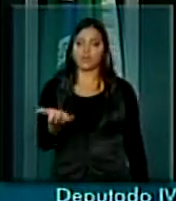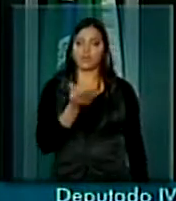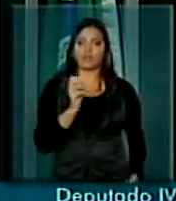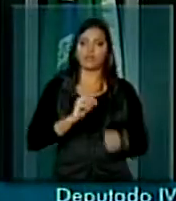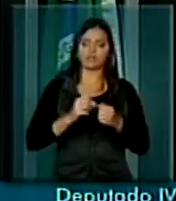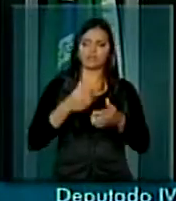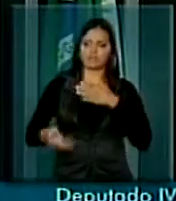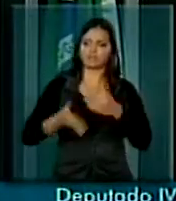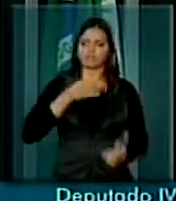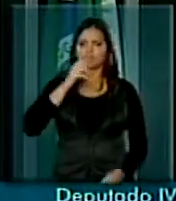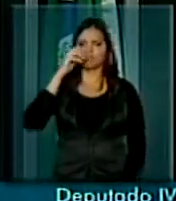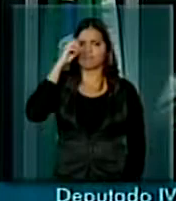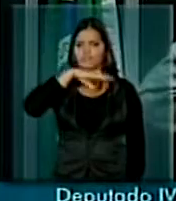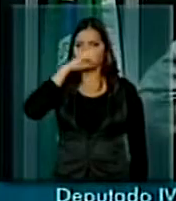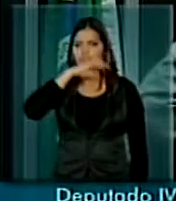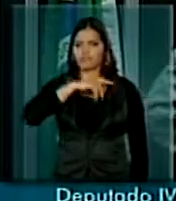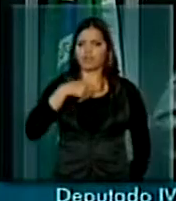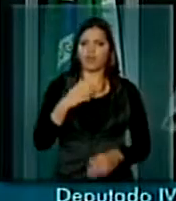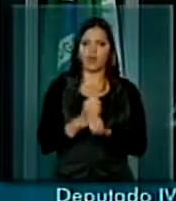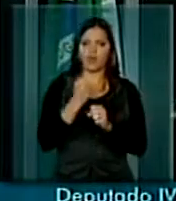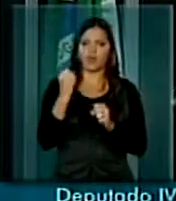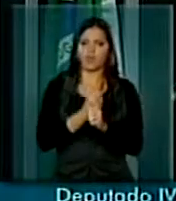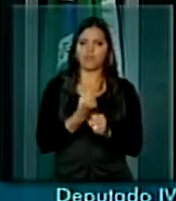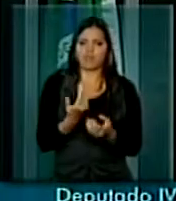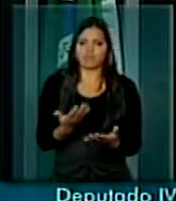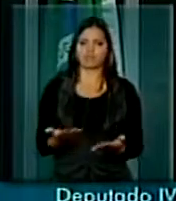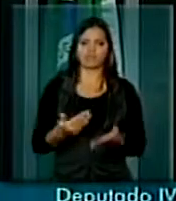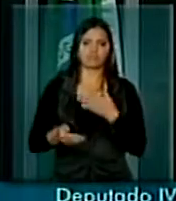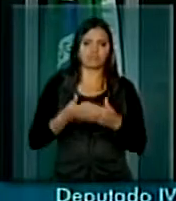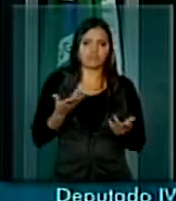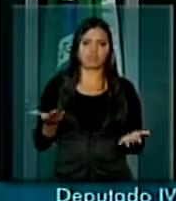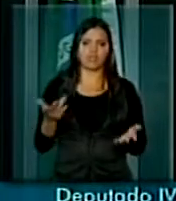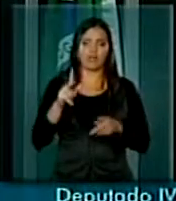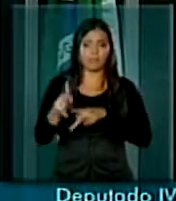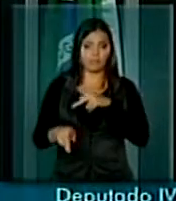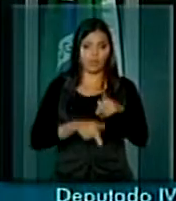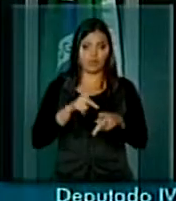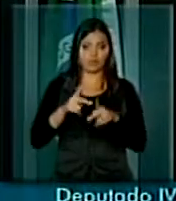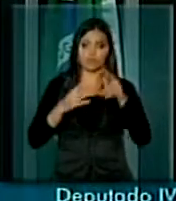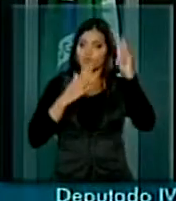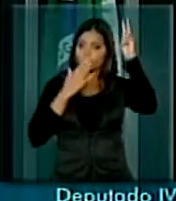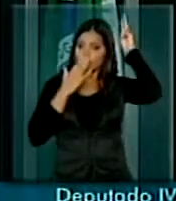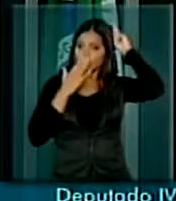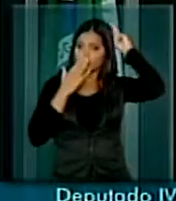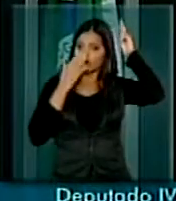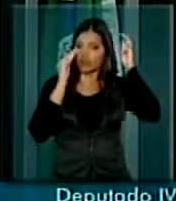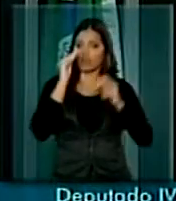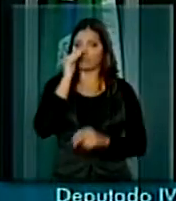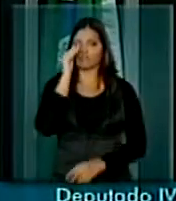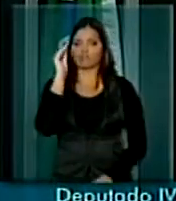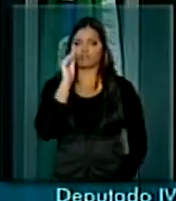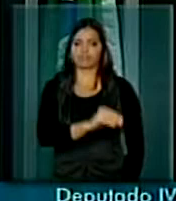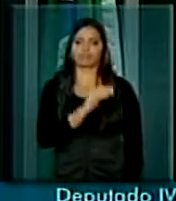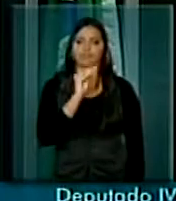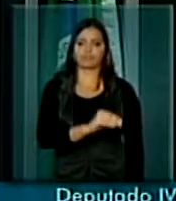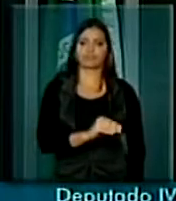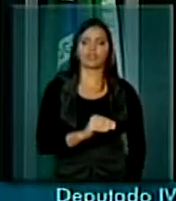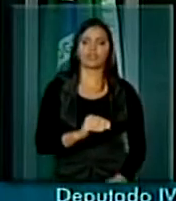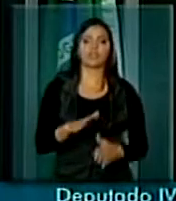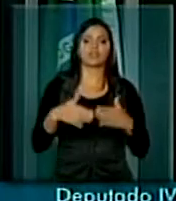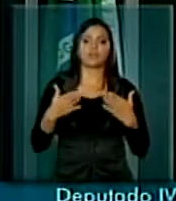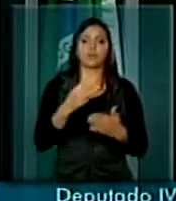qualquer jeito essa obra, atropelando, na prática, as populações indígenas, sobre a qual